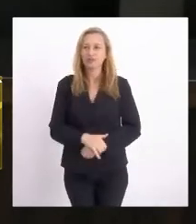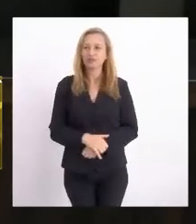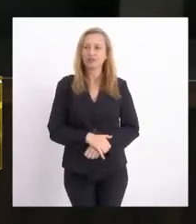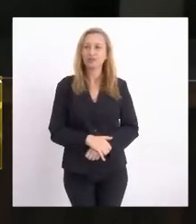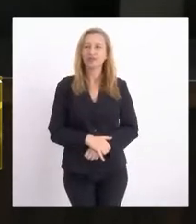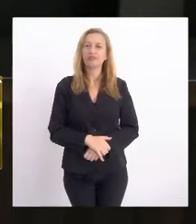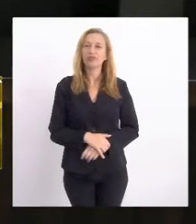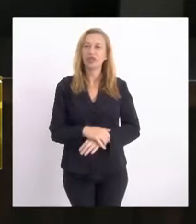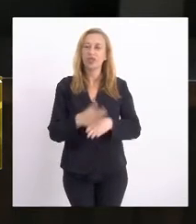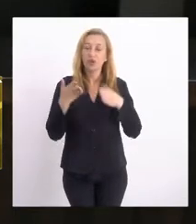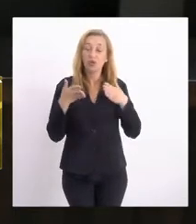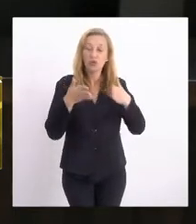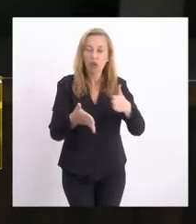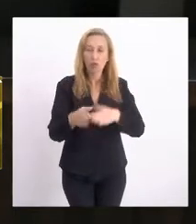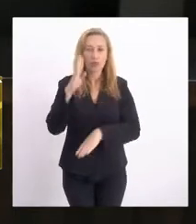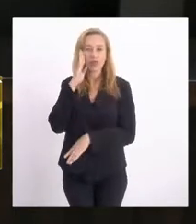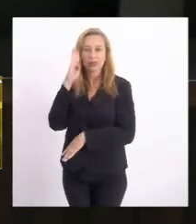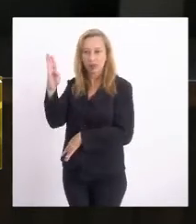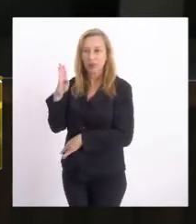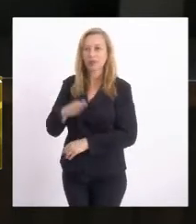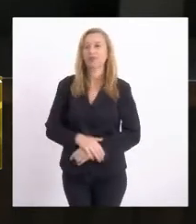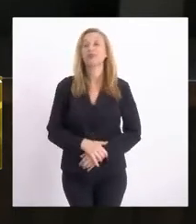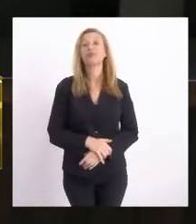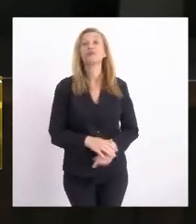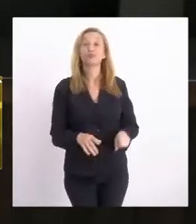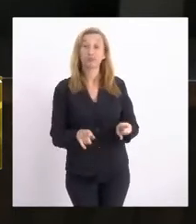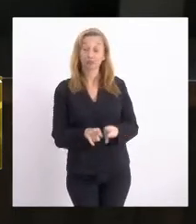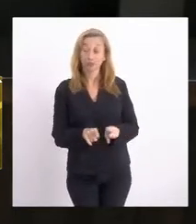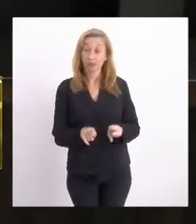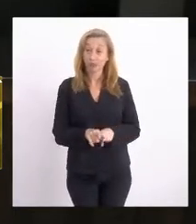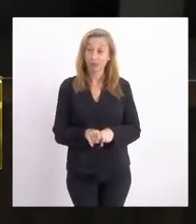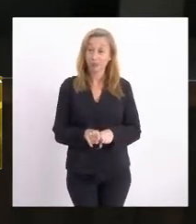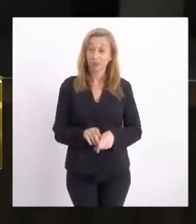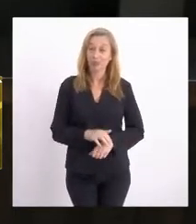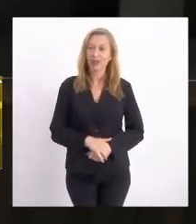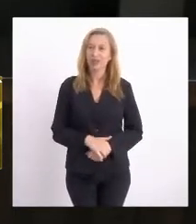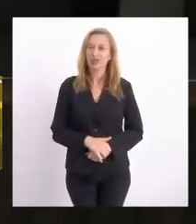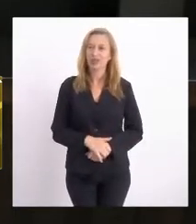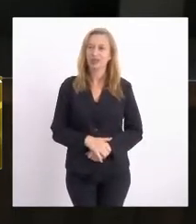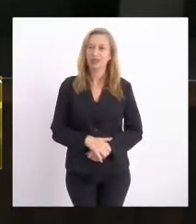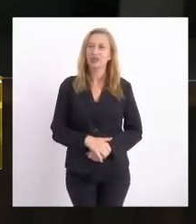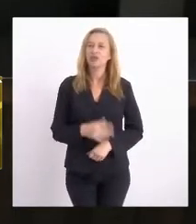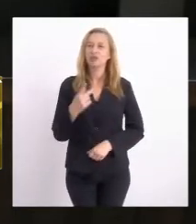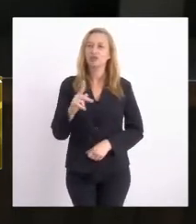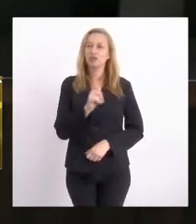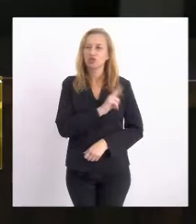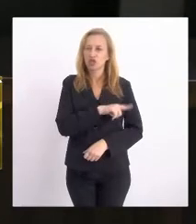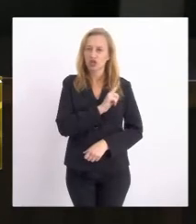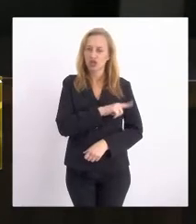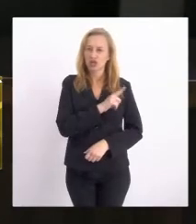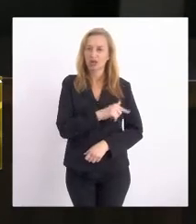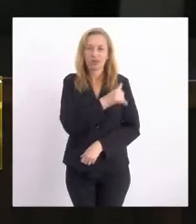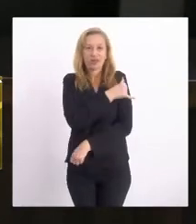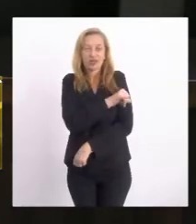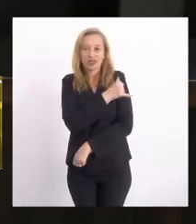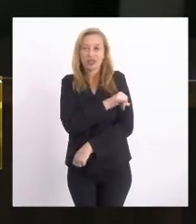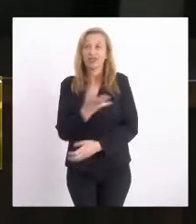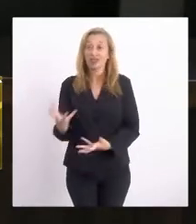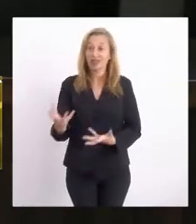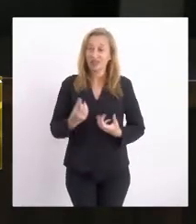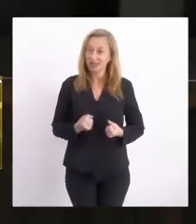teve destaque especial Além disso foi subir foi sob sua gestão que o Rio de Janeiro